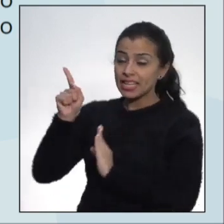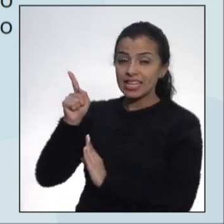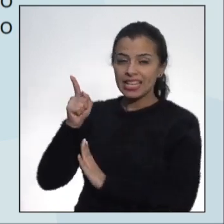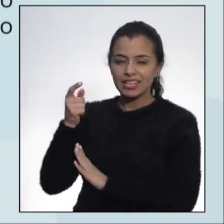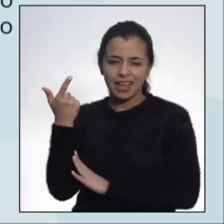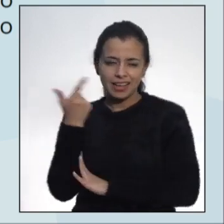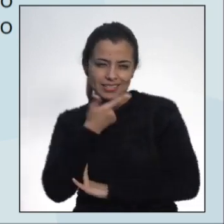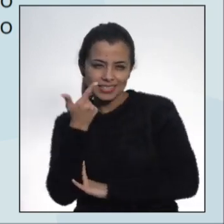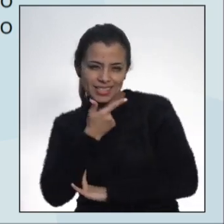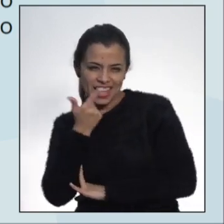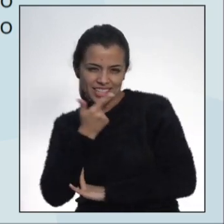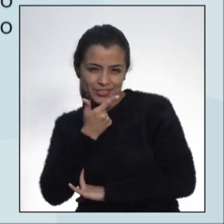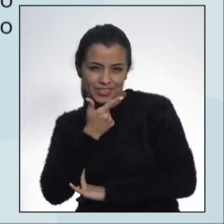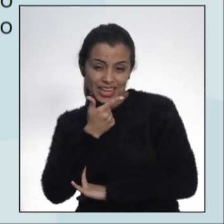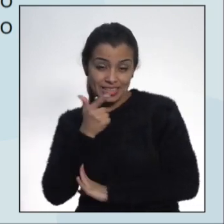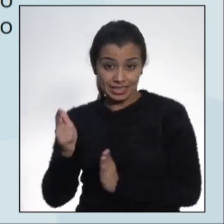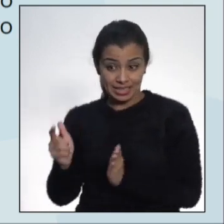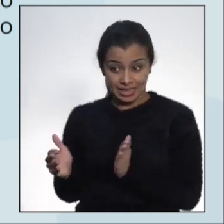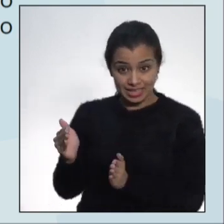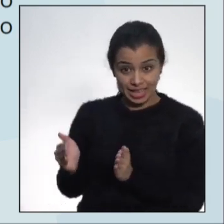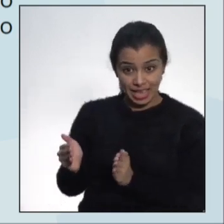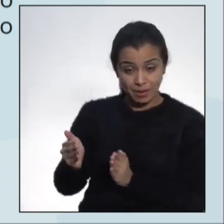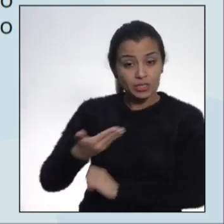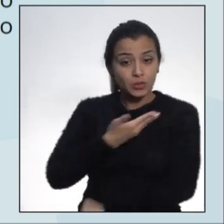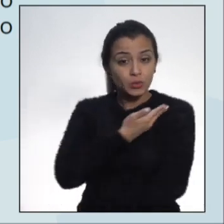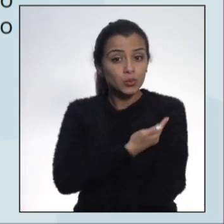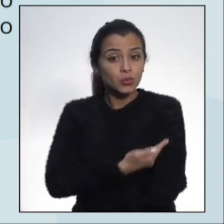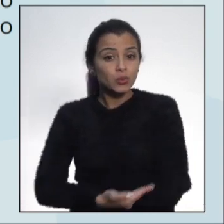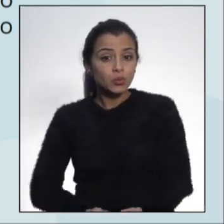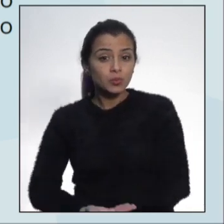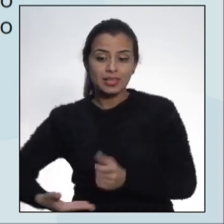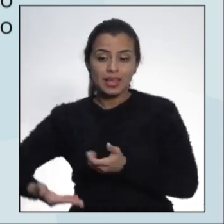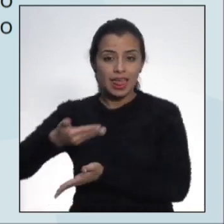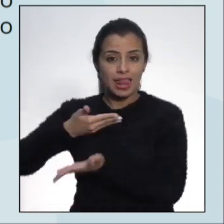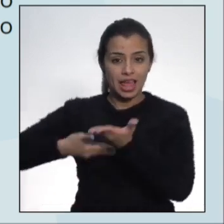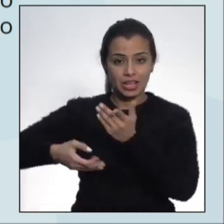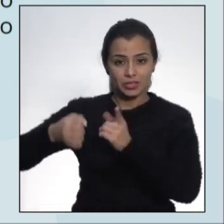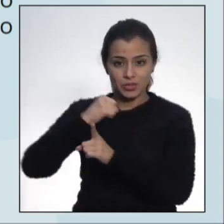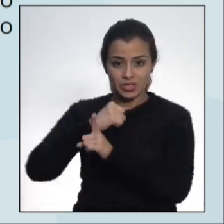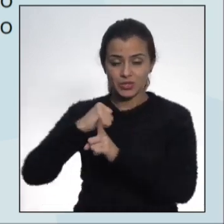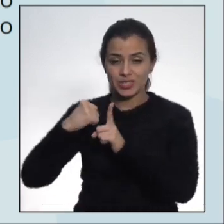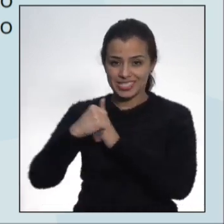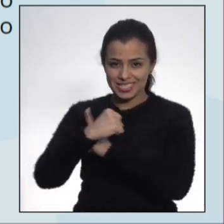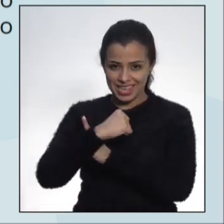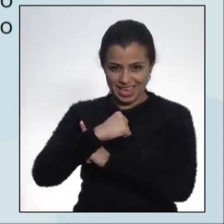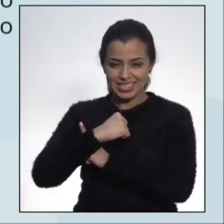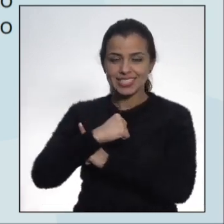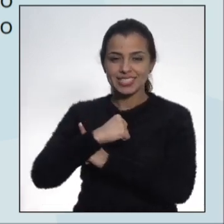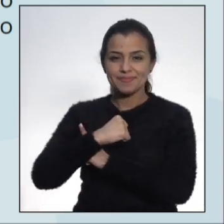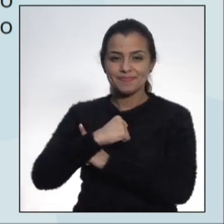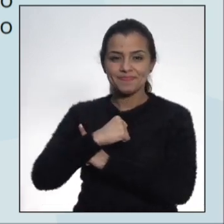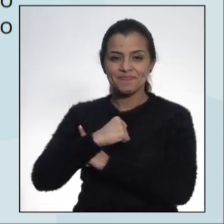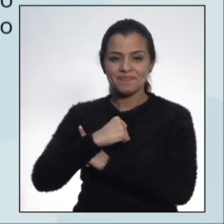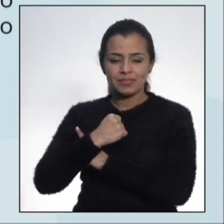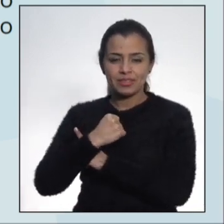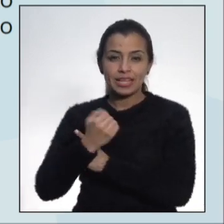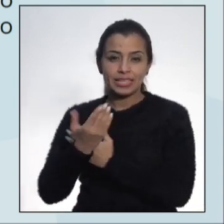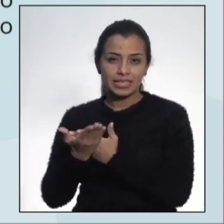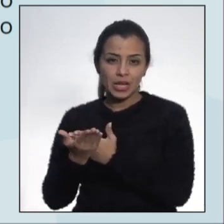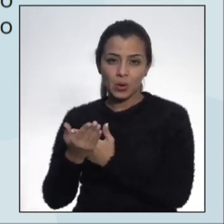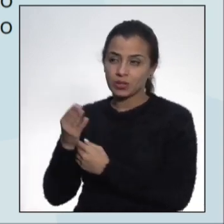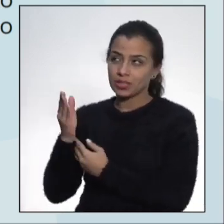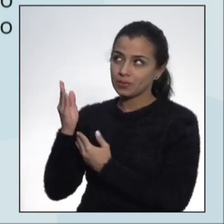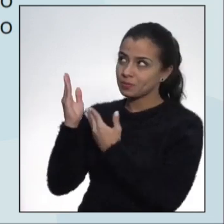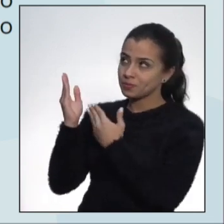sociedade da época, seus costumes e suas relações sociais, através do gênero comédia de costumes. Ou seja, Martins